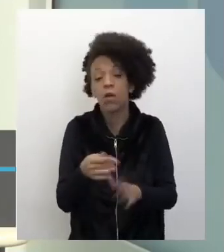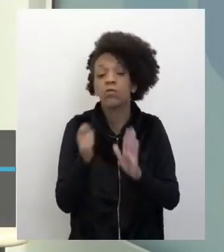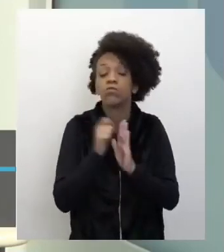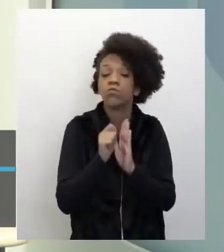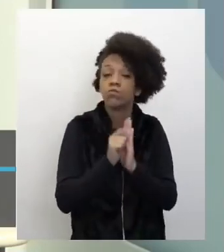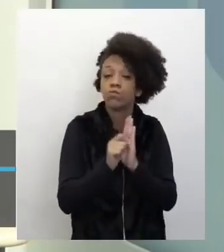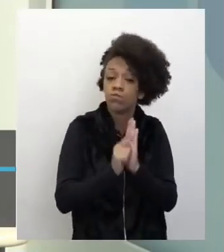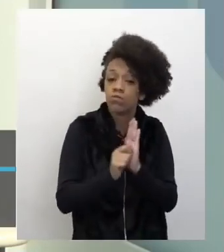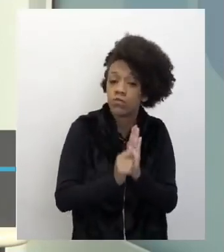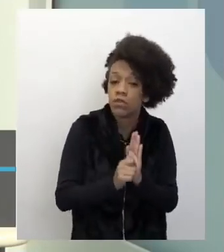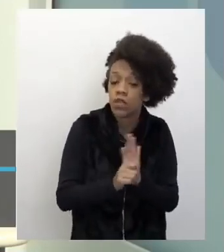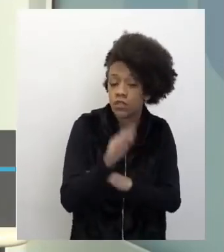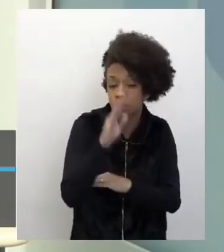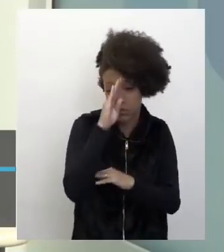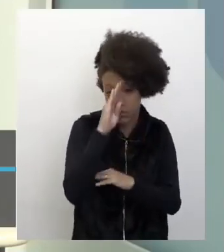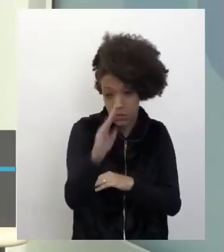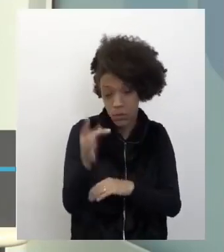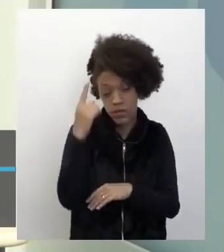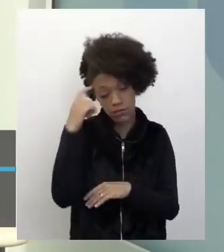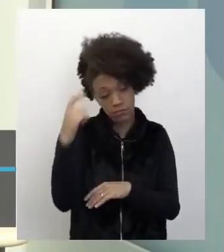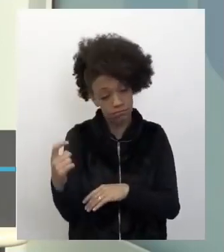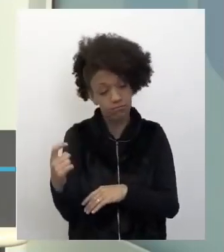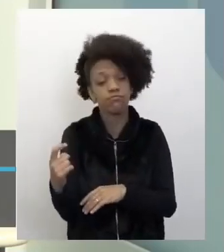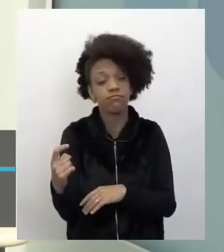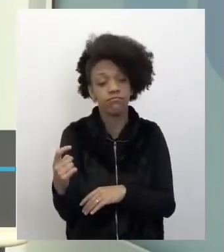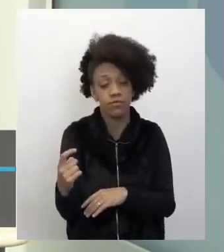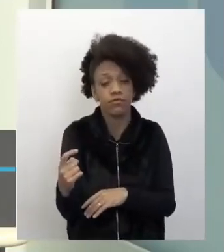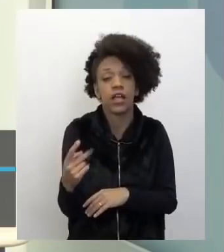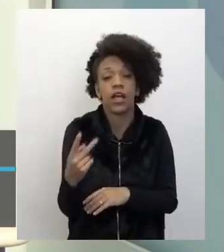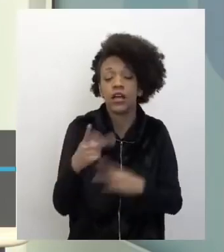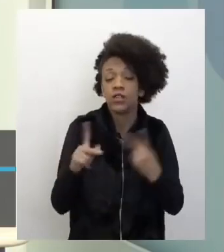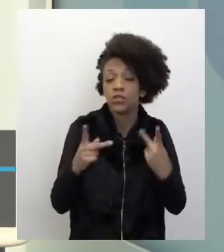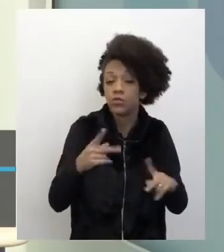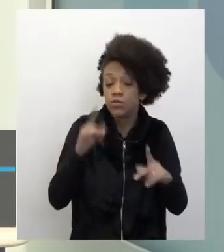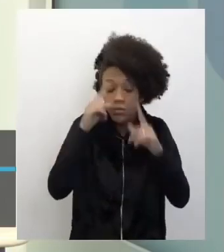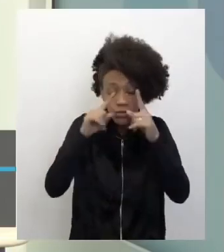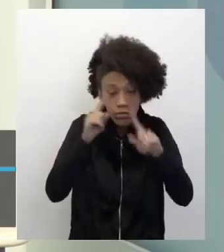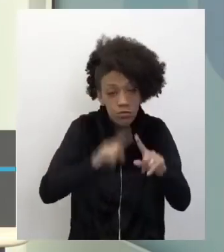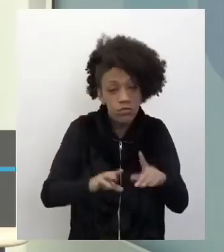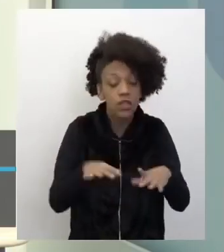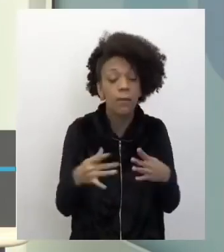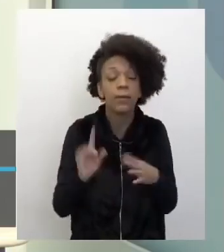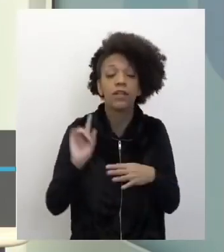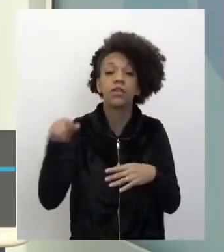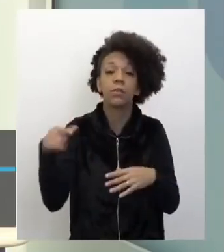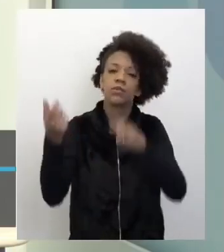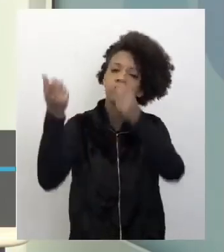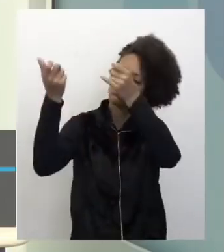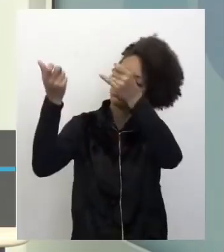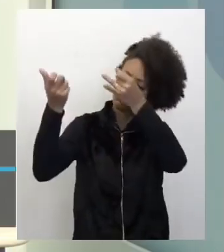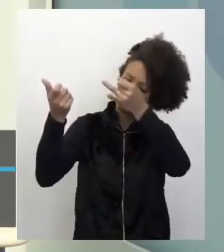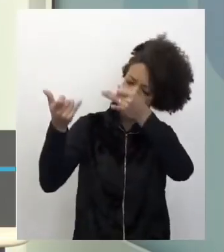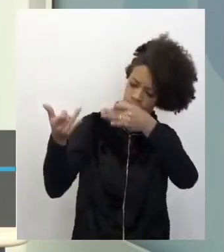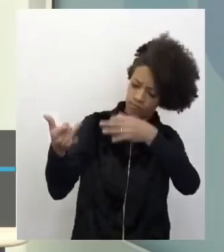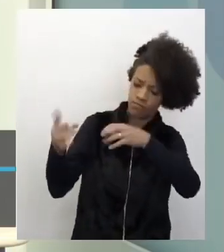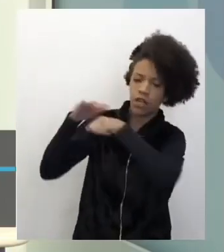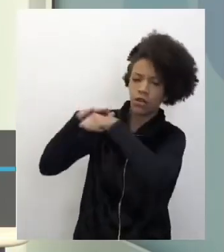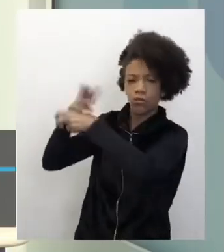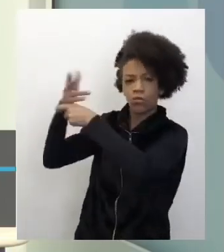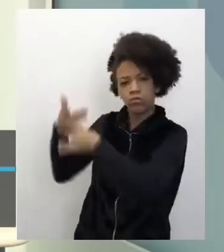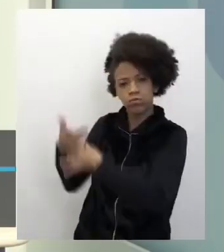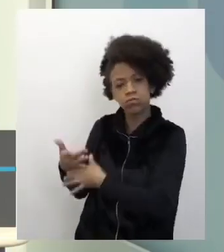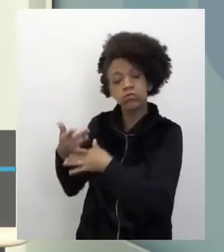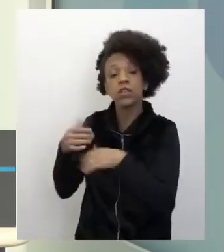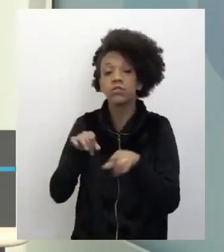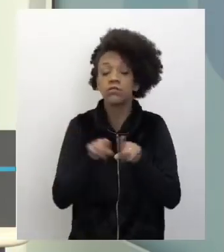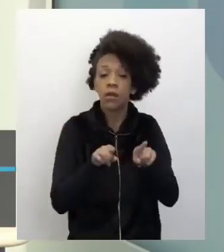registre as principais ideias, né, as suas dúvidas, para que você depois possa colocar no chat e que você também